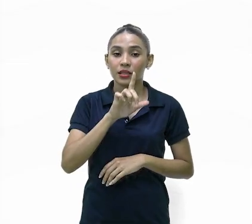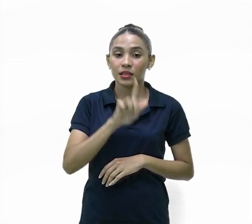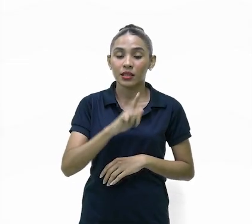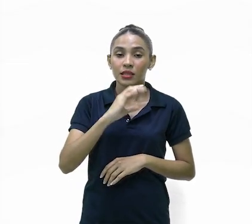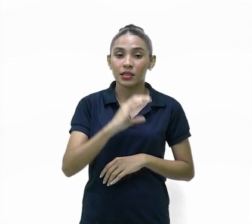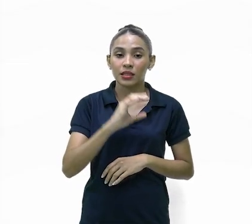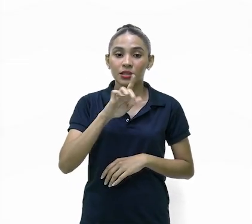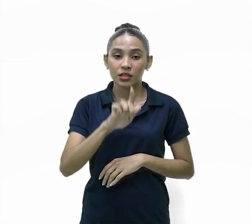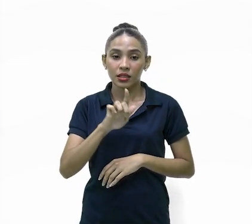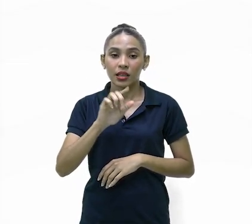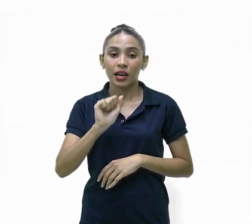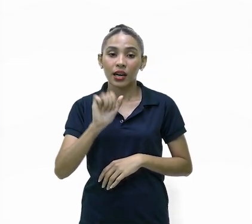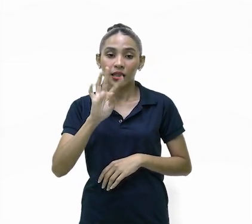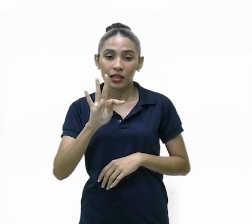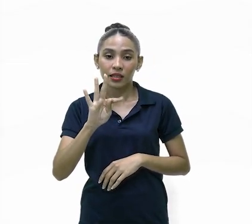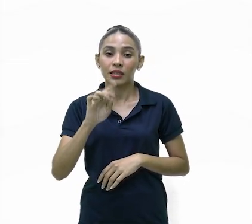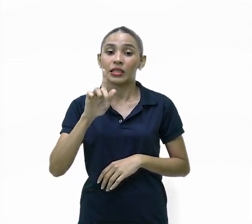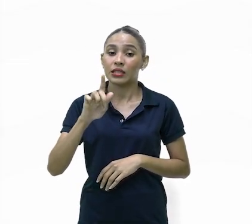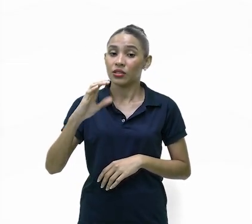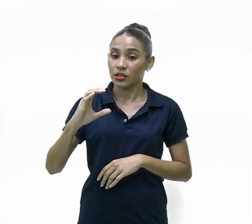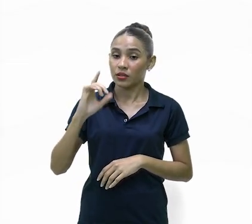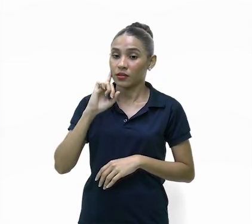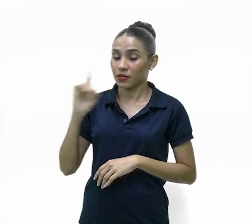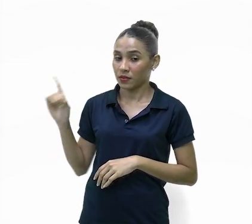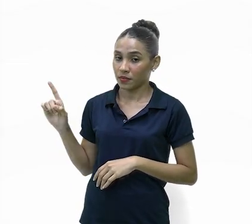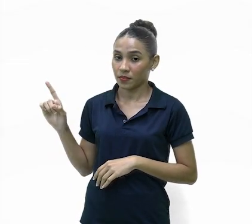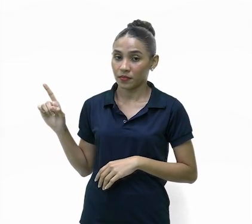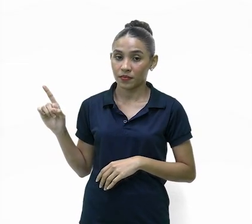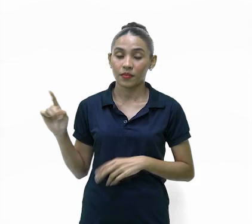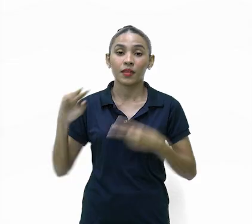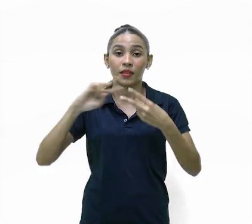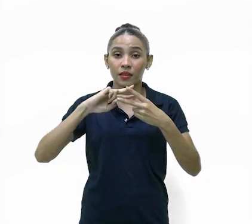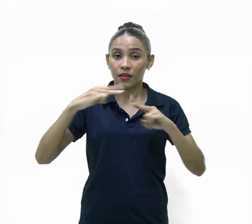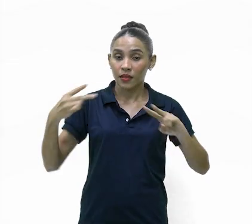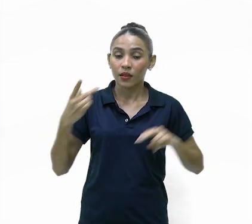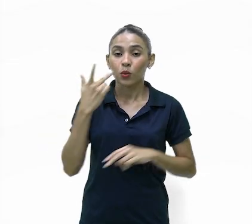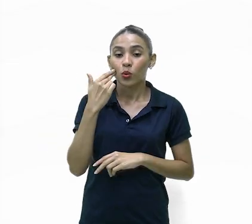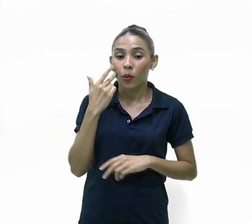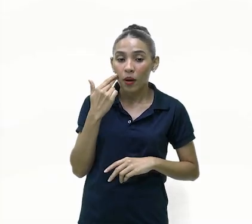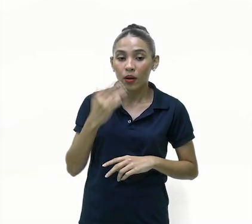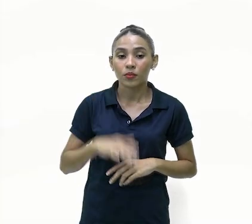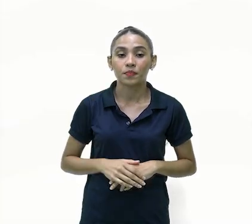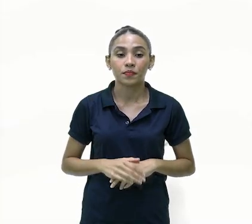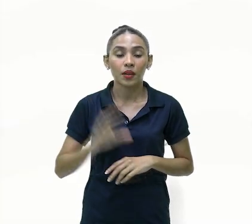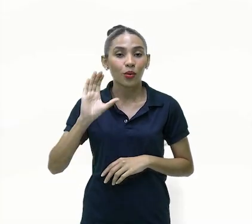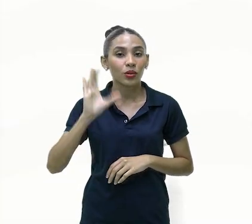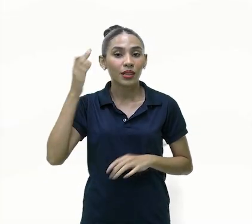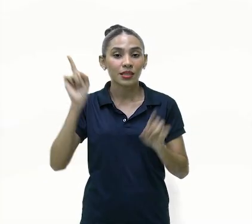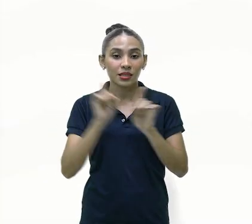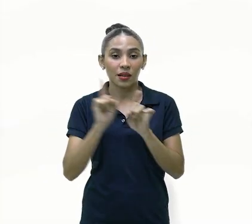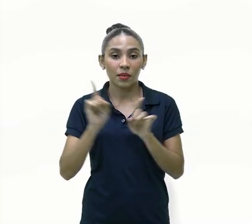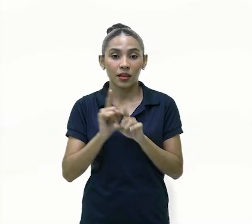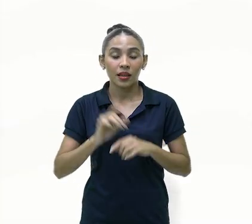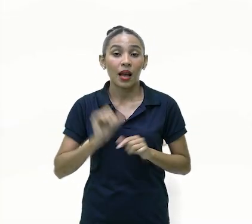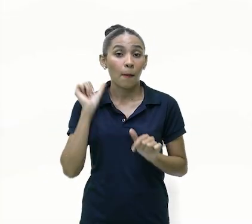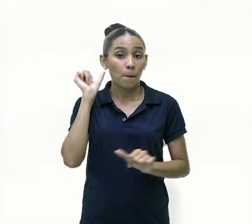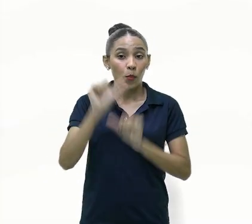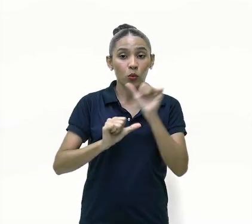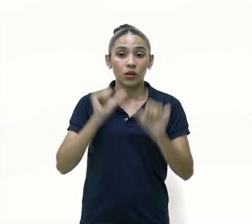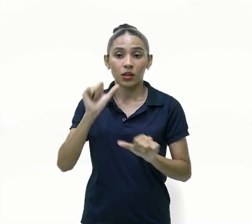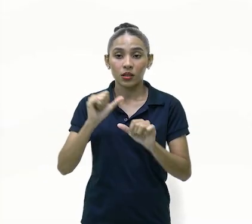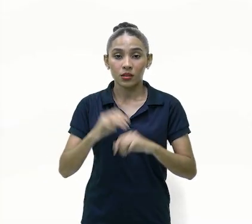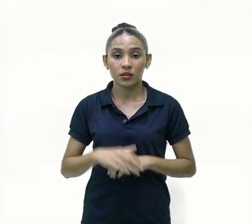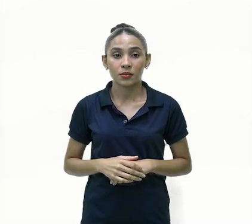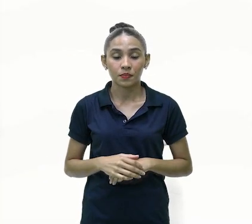CG, AT e CG de novo. Olha essa sequência do DNA normal. Quando ocorre a alteração, né,